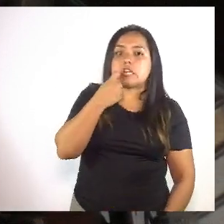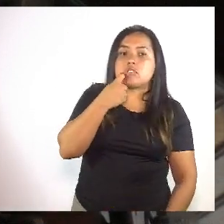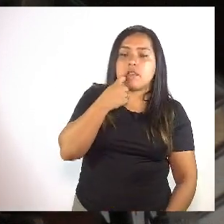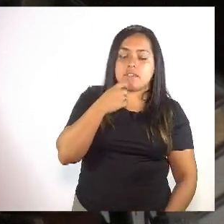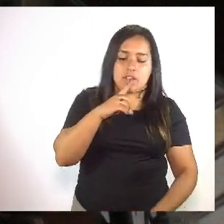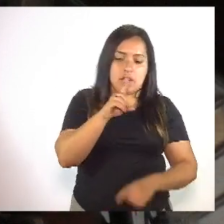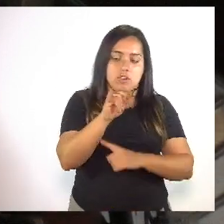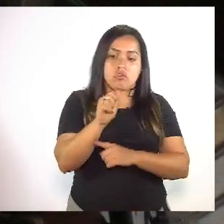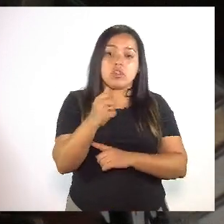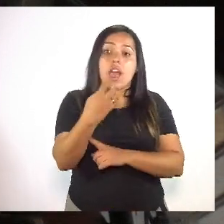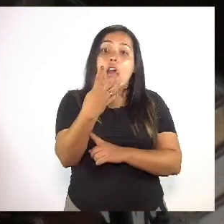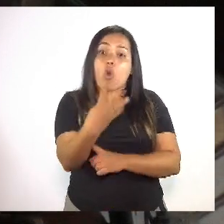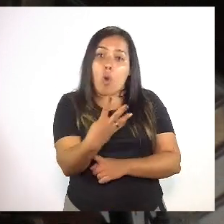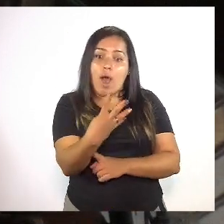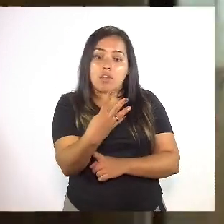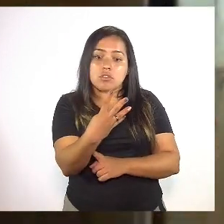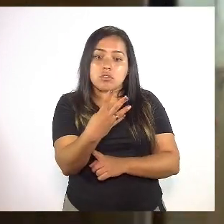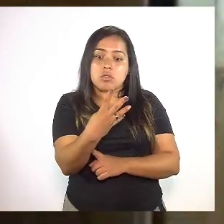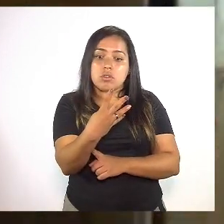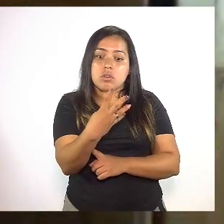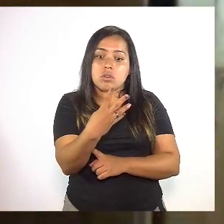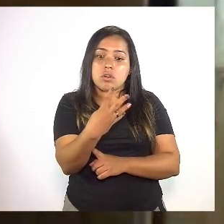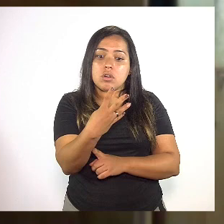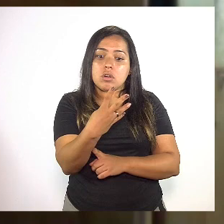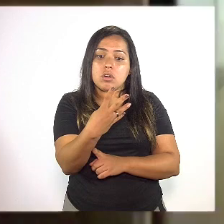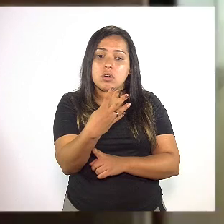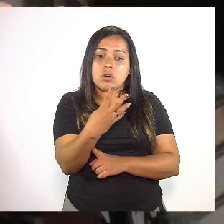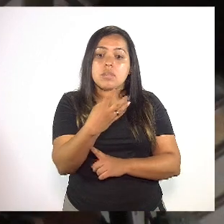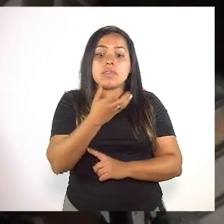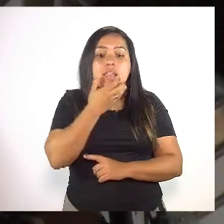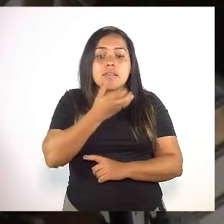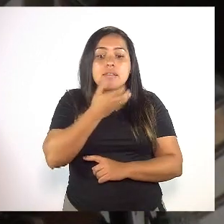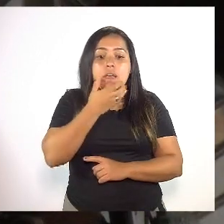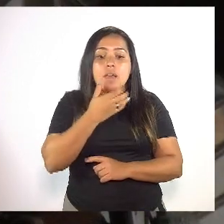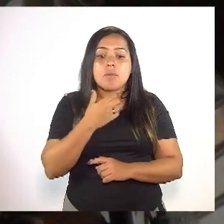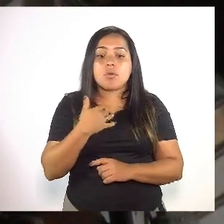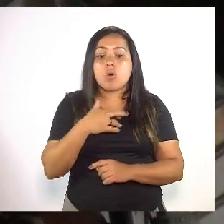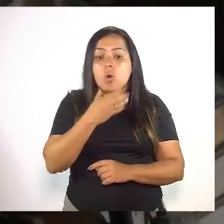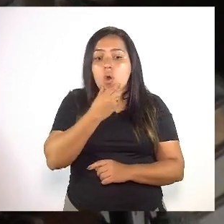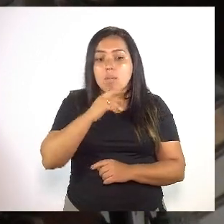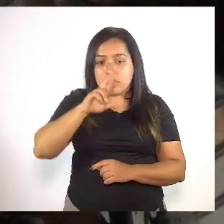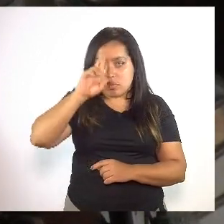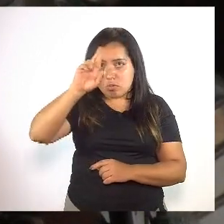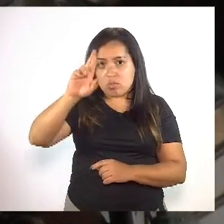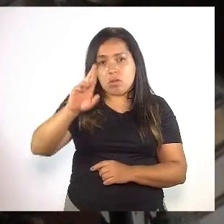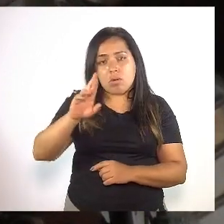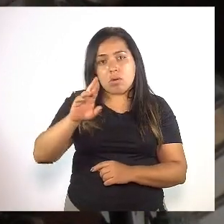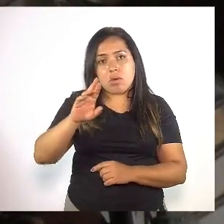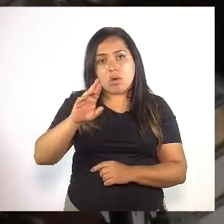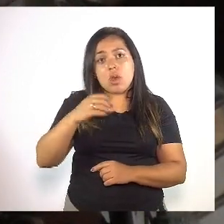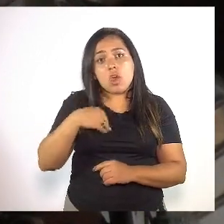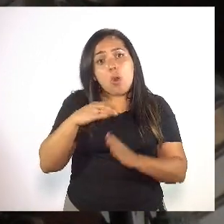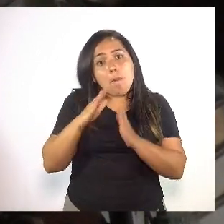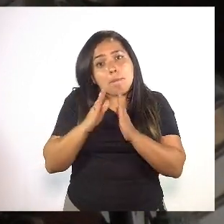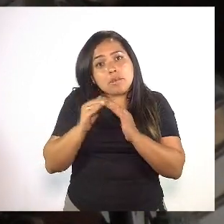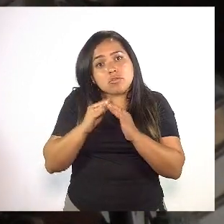tratar... Presidente, eu pedi declaração de voto, senhor presidente. Declaração de voto, desculpa,